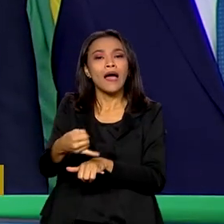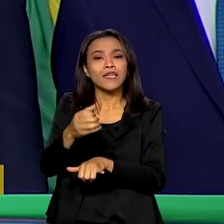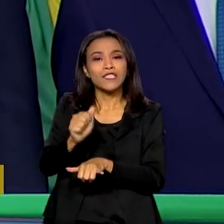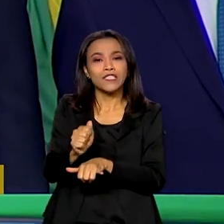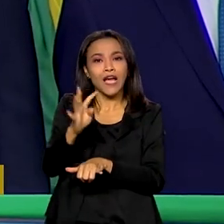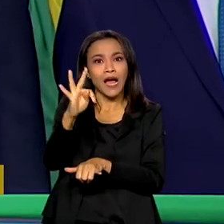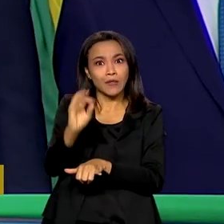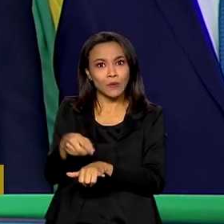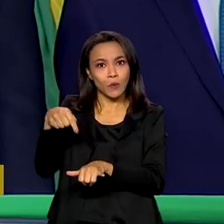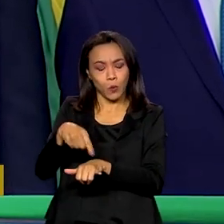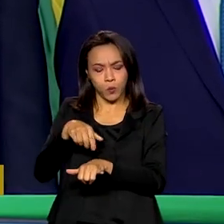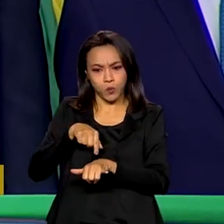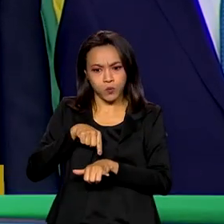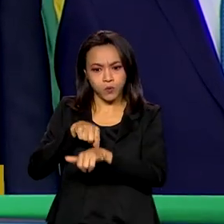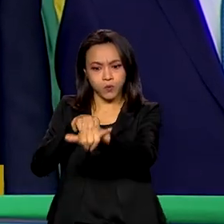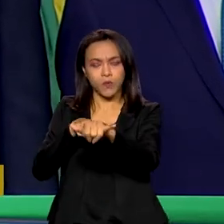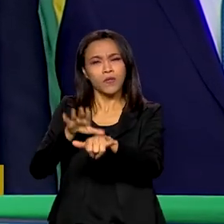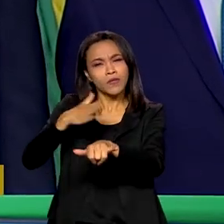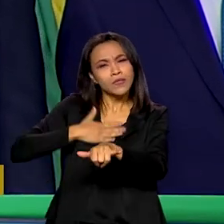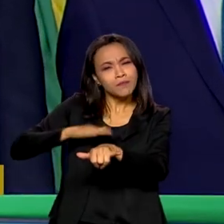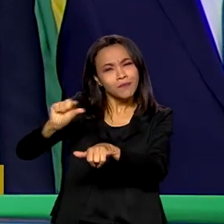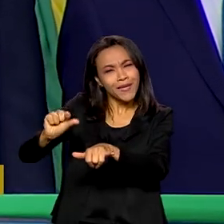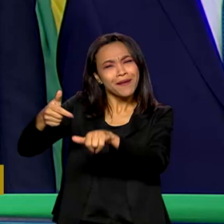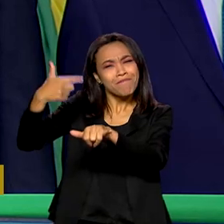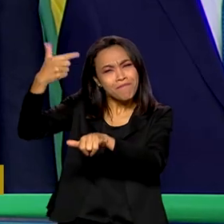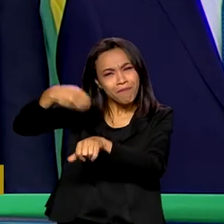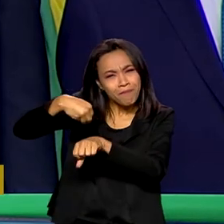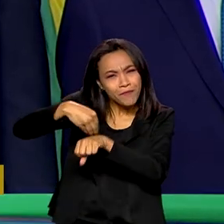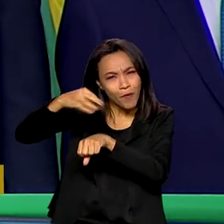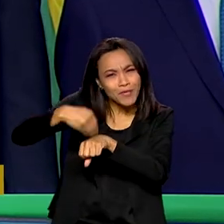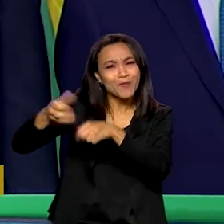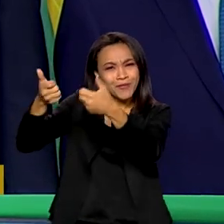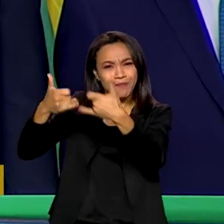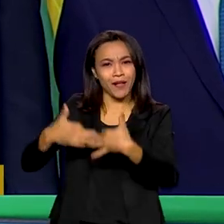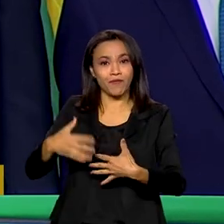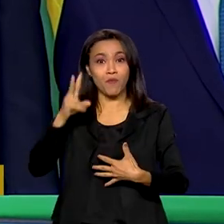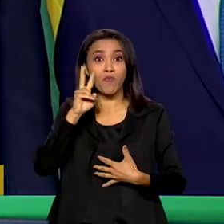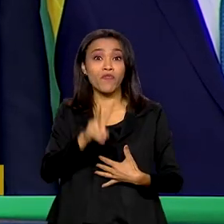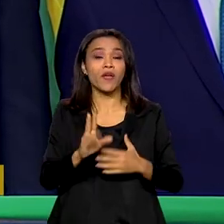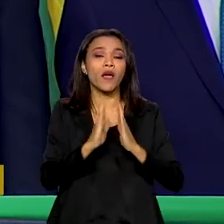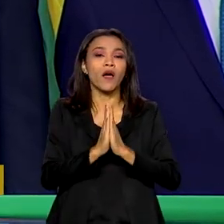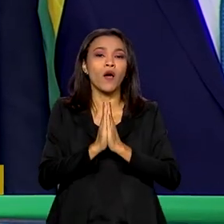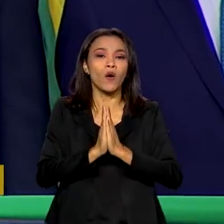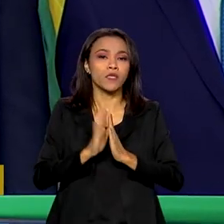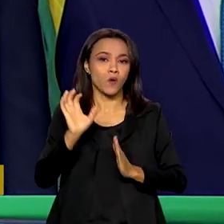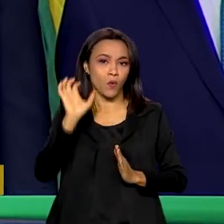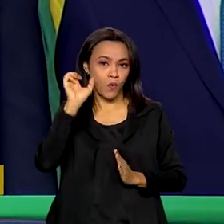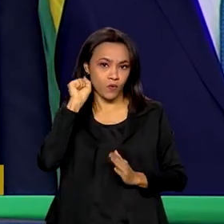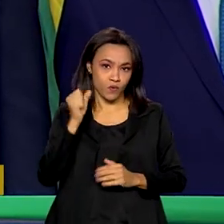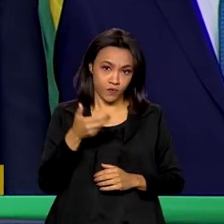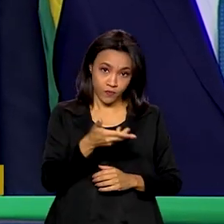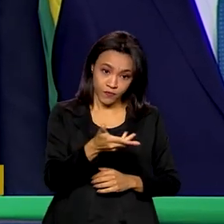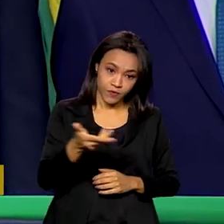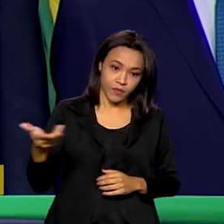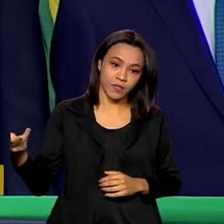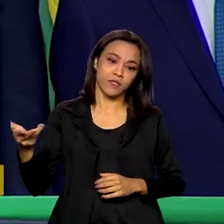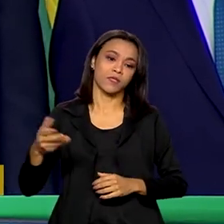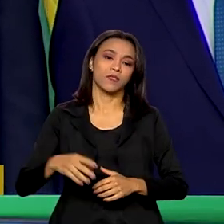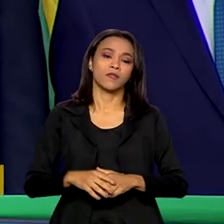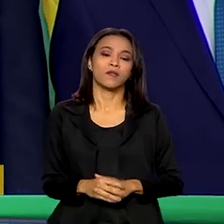Major, eu vou querer mais informações do senhor daqui a pouquinho, porque a gente vai voltar lá para ouvir a oração. Excelente.